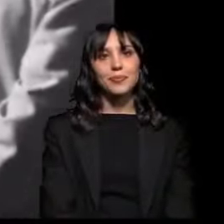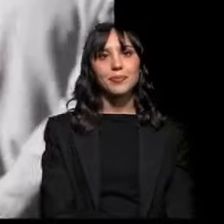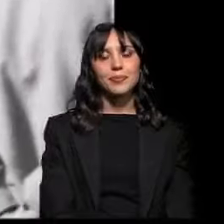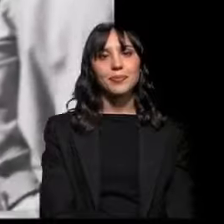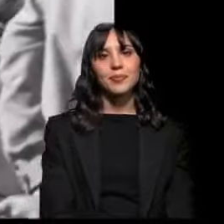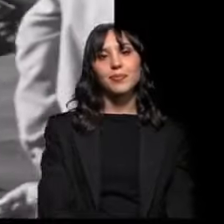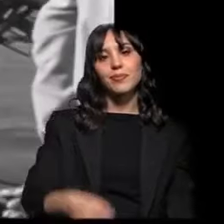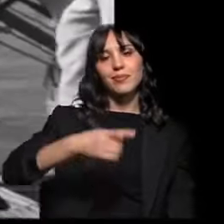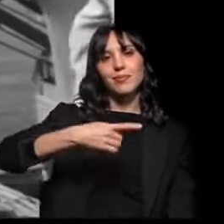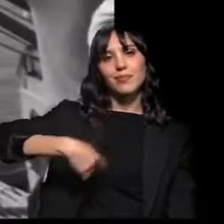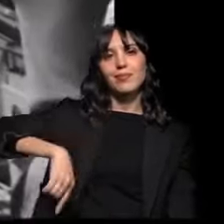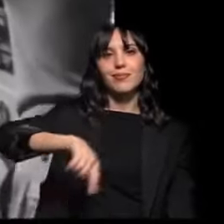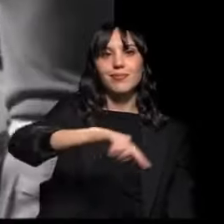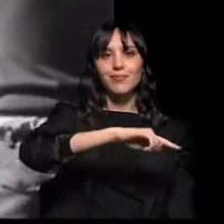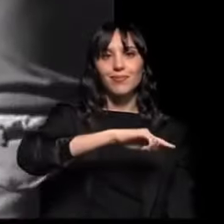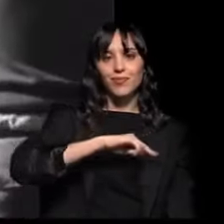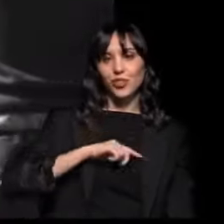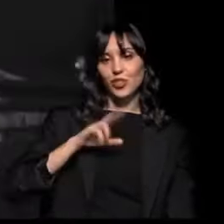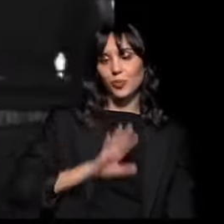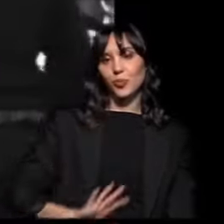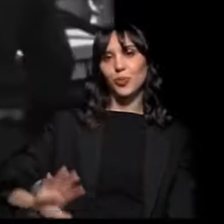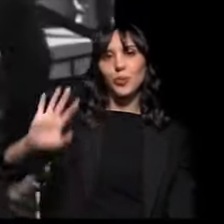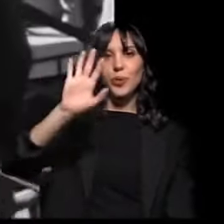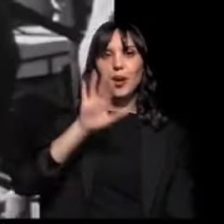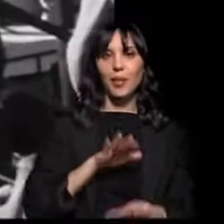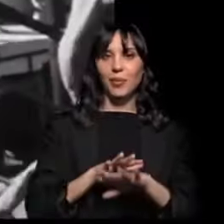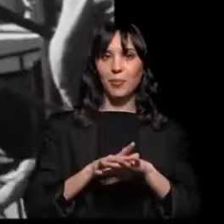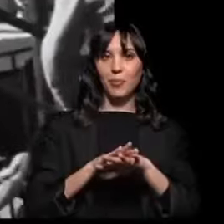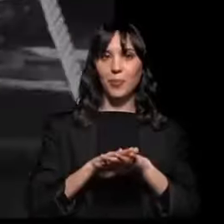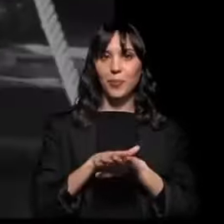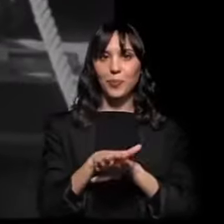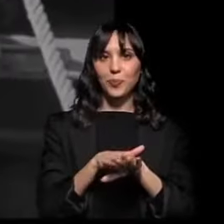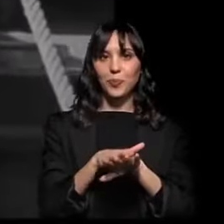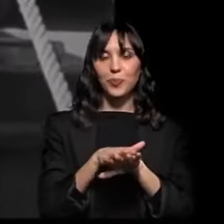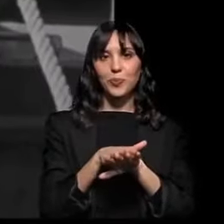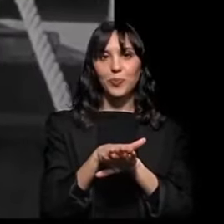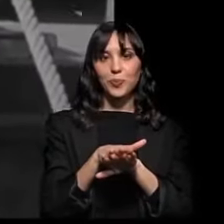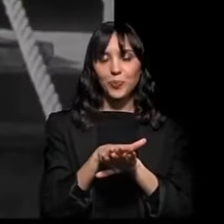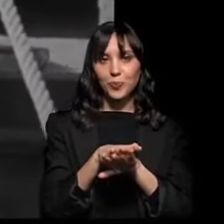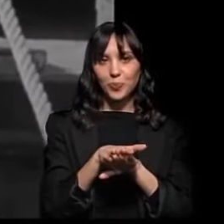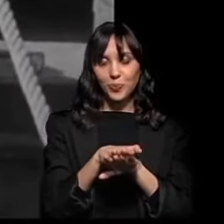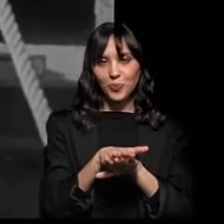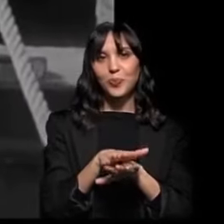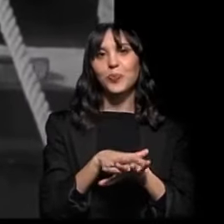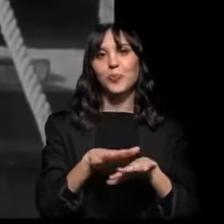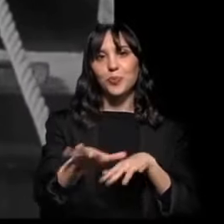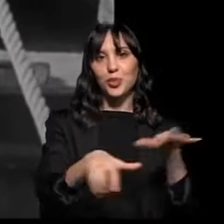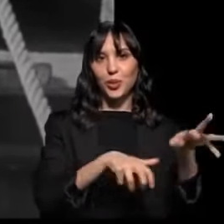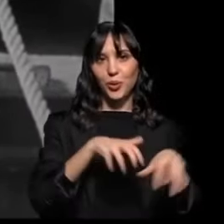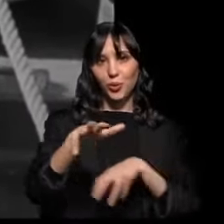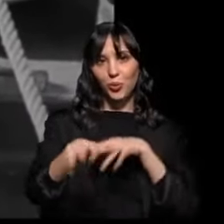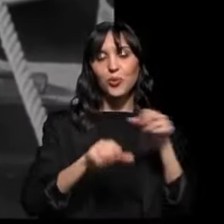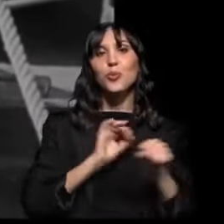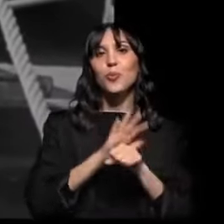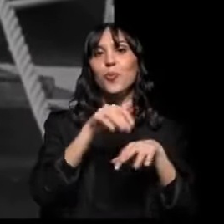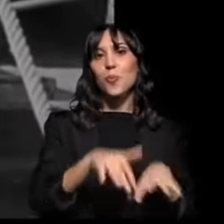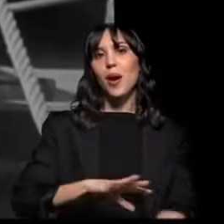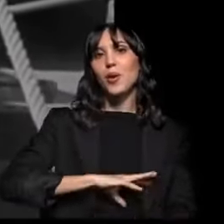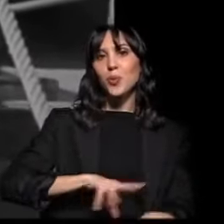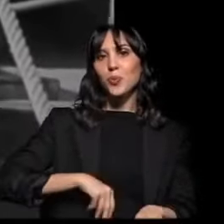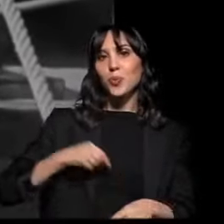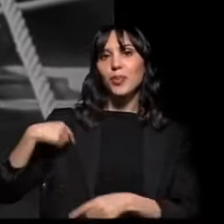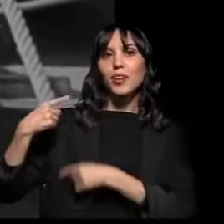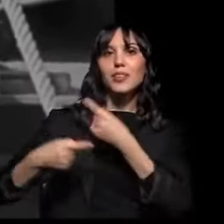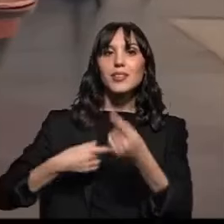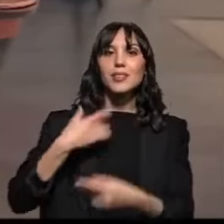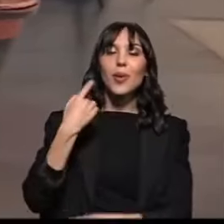Somos um país de pescadores, de mar, de mundo. Uma tradição que vem do preto e branco. No Museu da Póvoa de